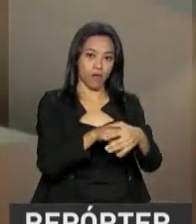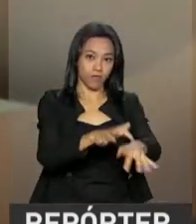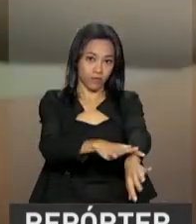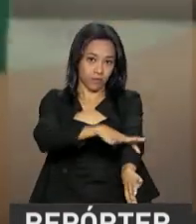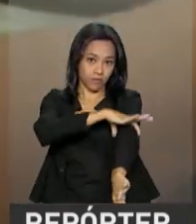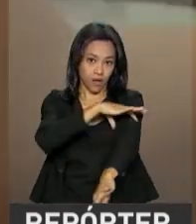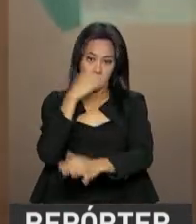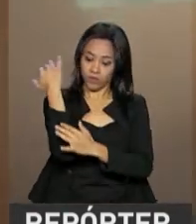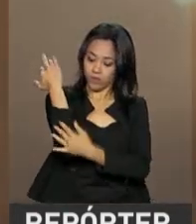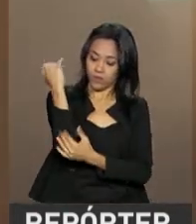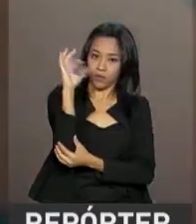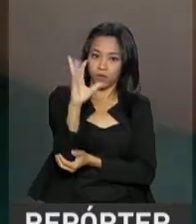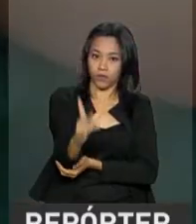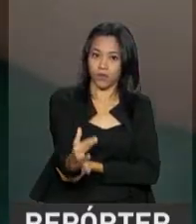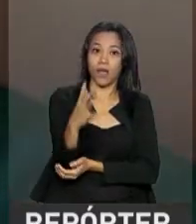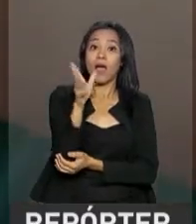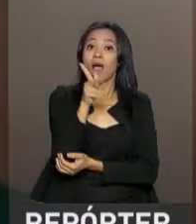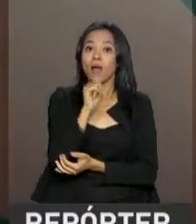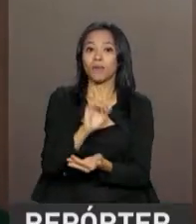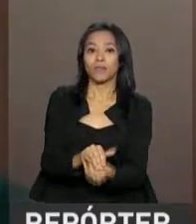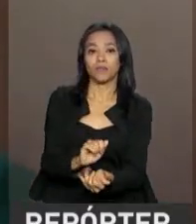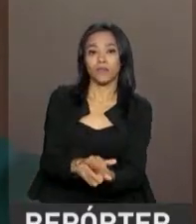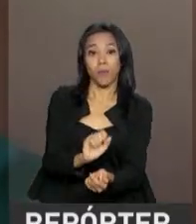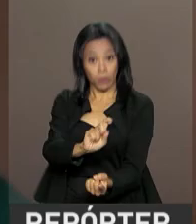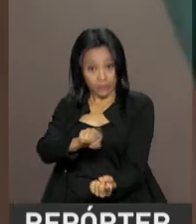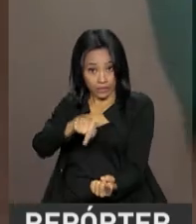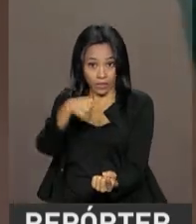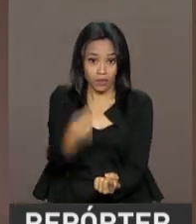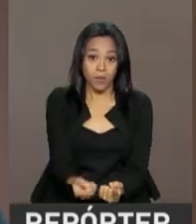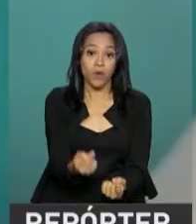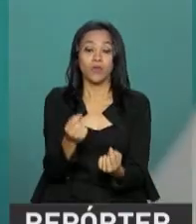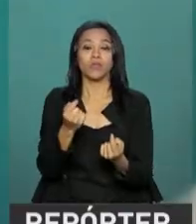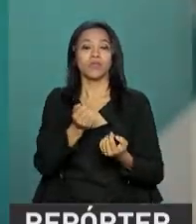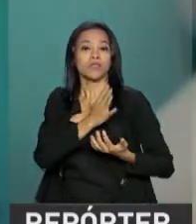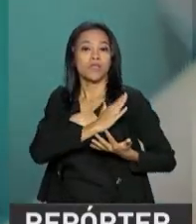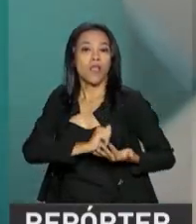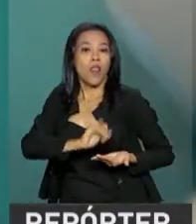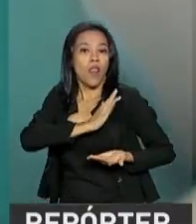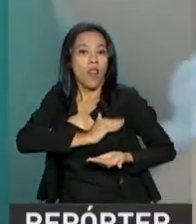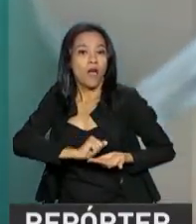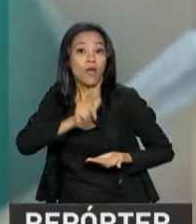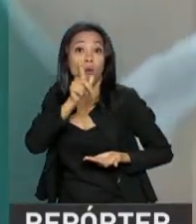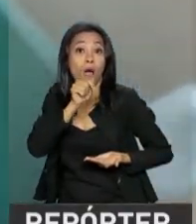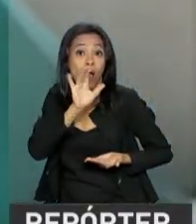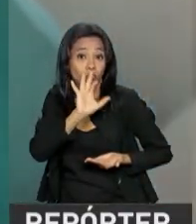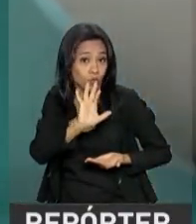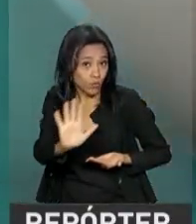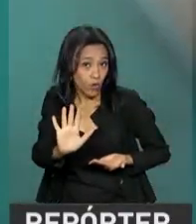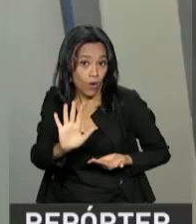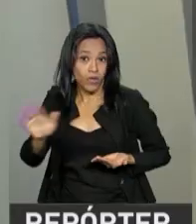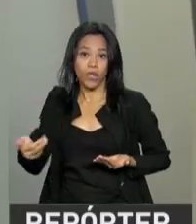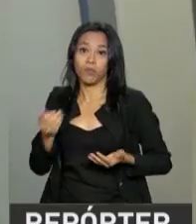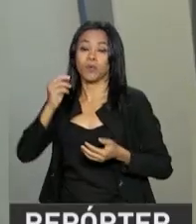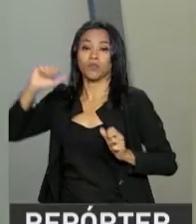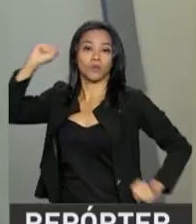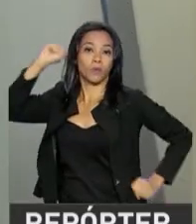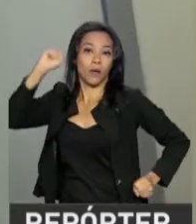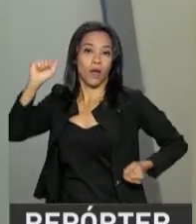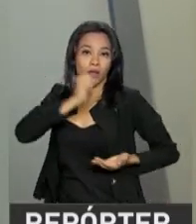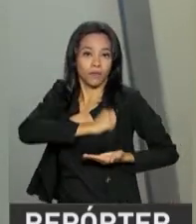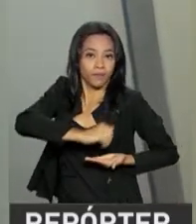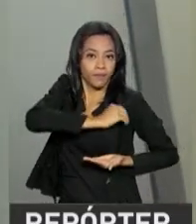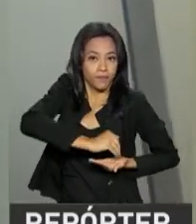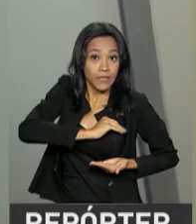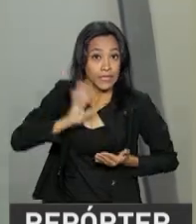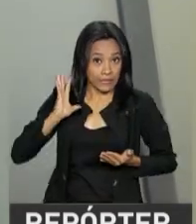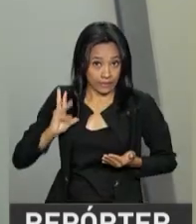e cotovelos com água e sabão. Depois, lave as mamas apenas com água e seque com uma toalha limpa.